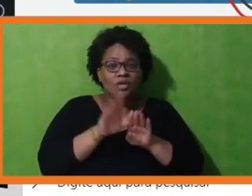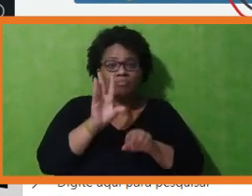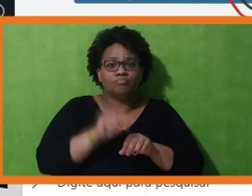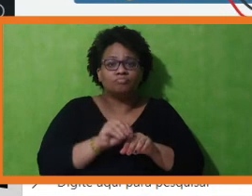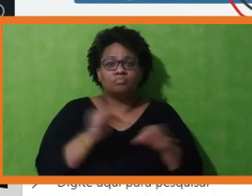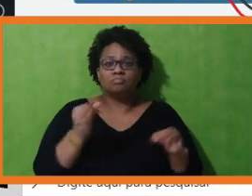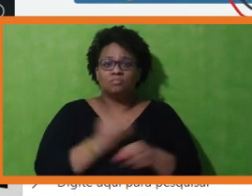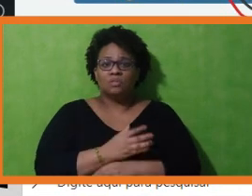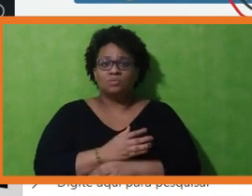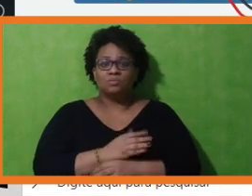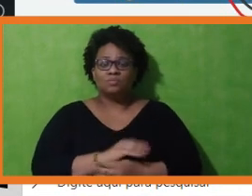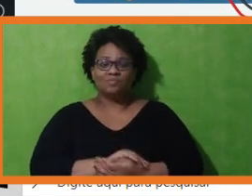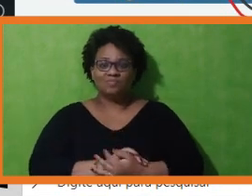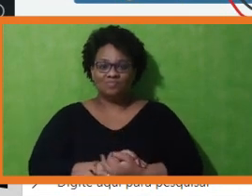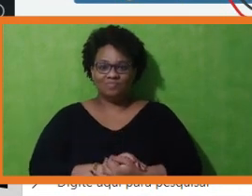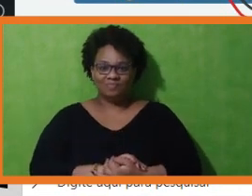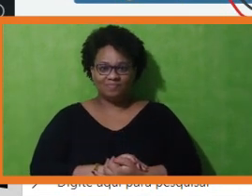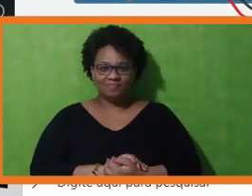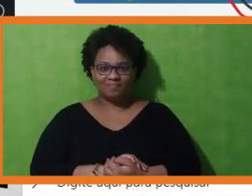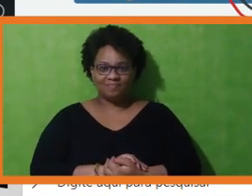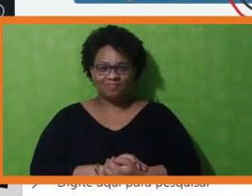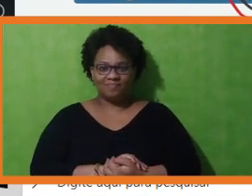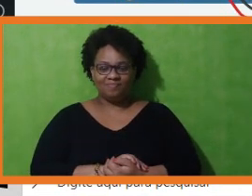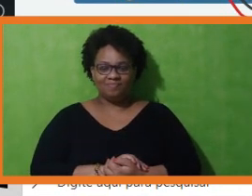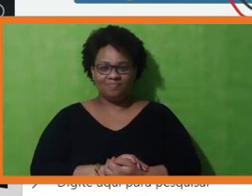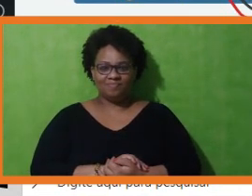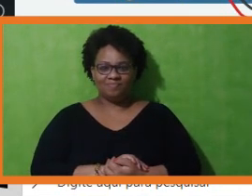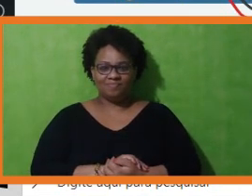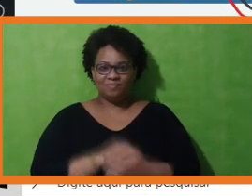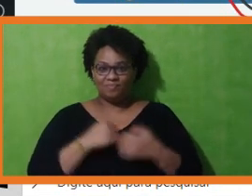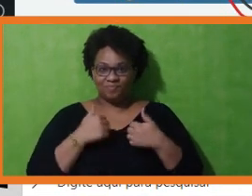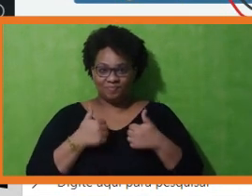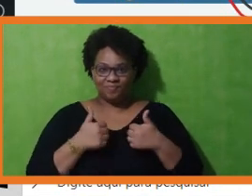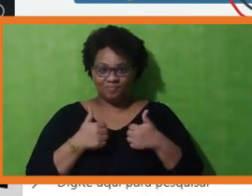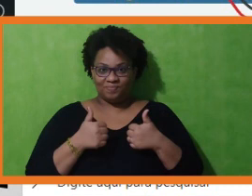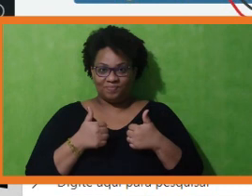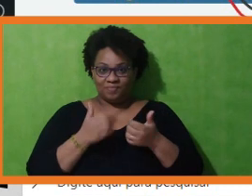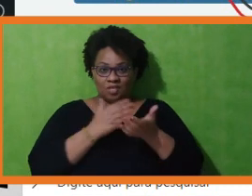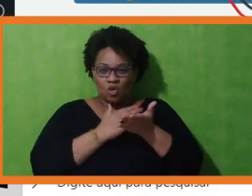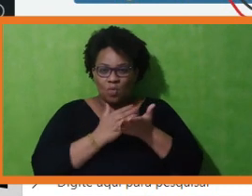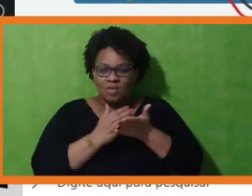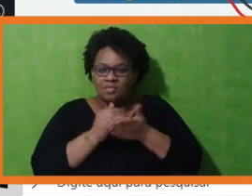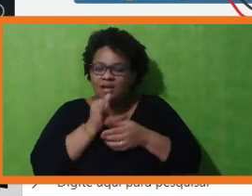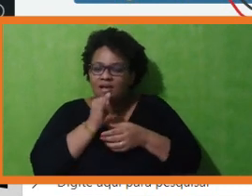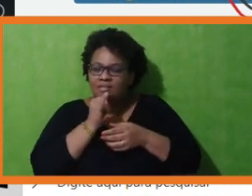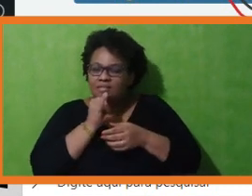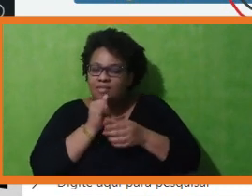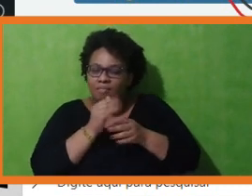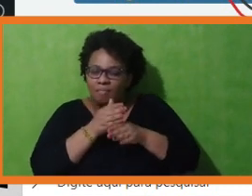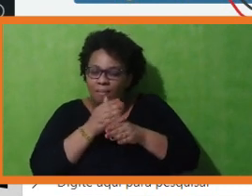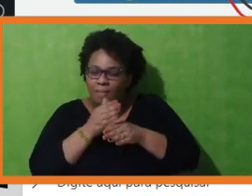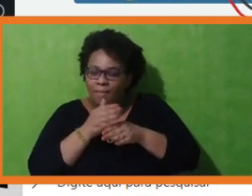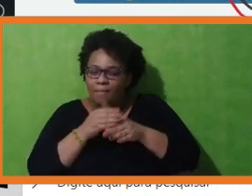fechar aqui esse else e pronto. Belezinha? Se nós iniciarmos